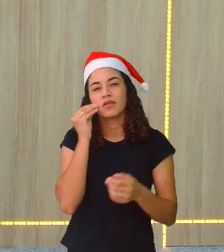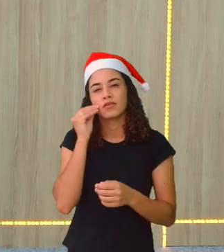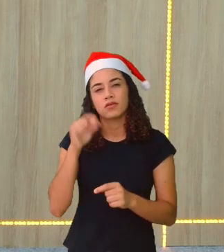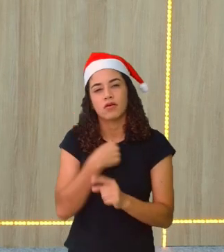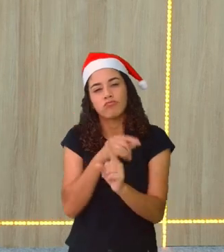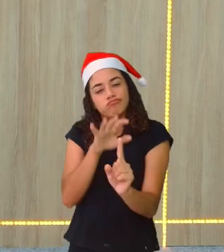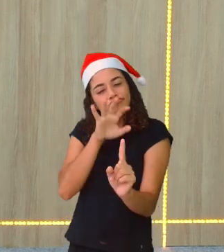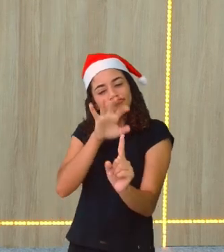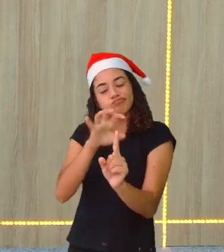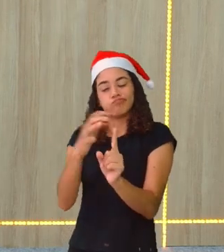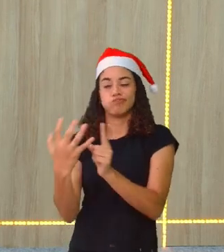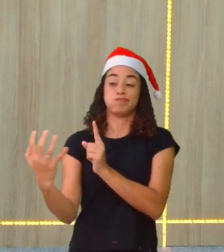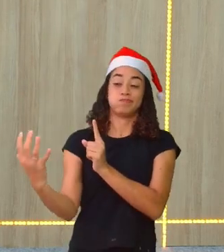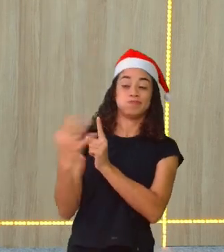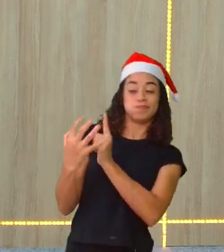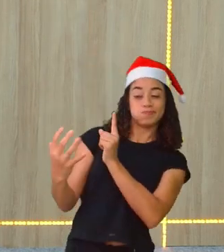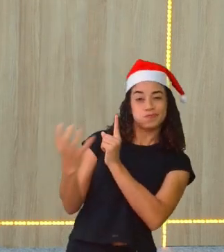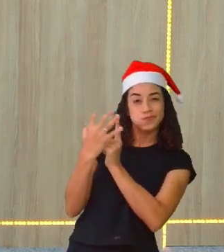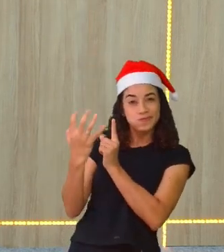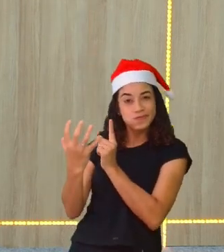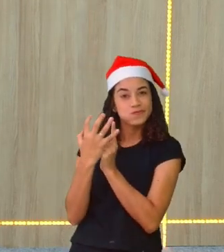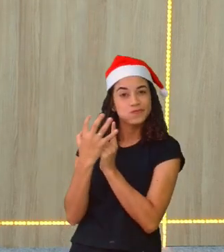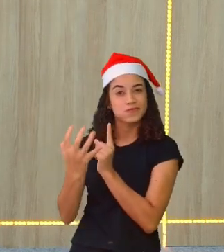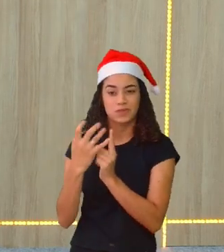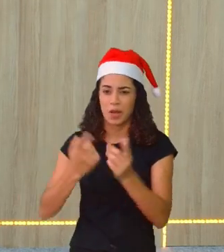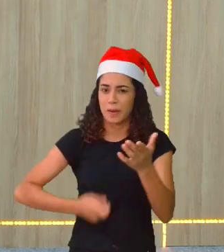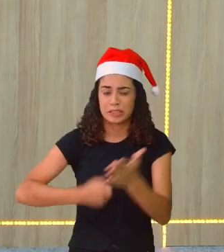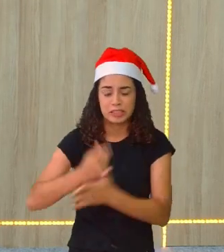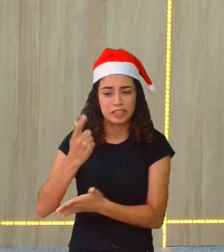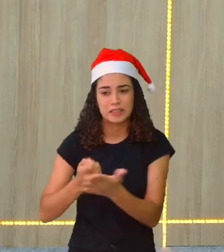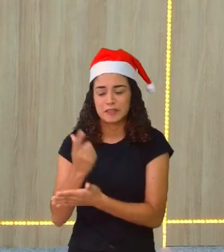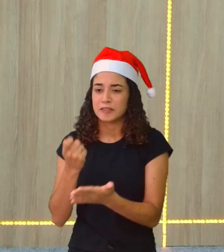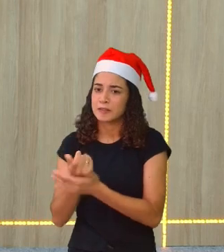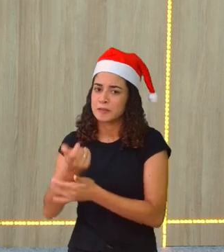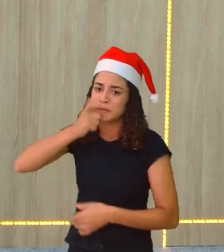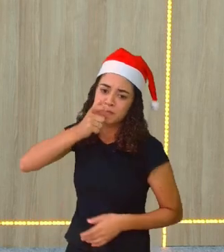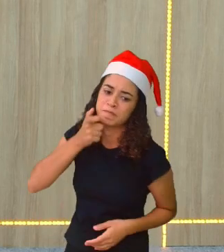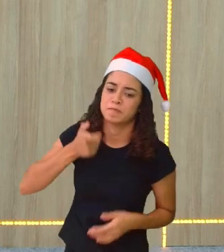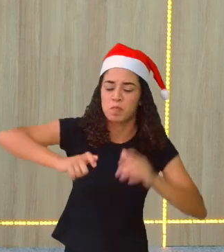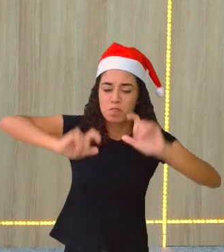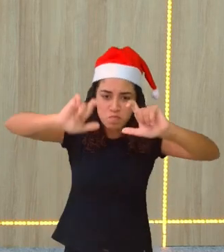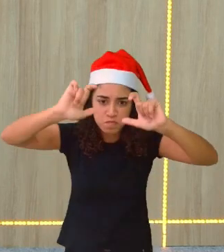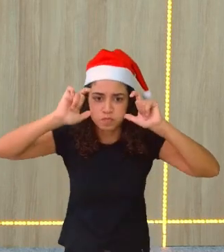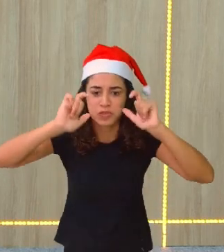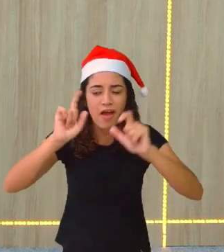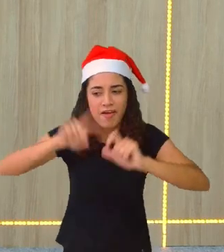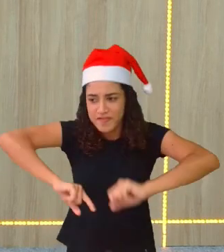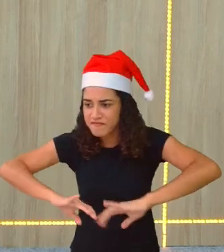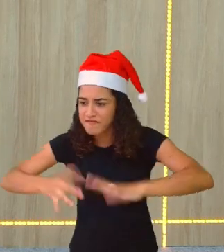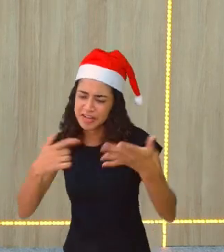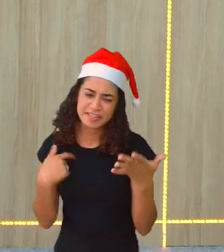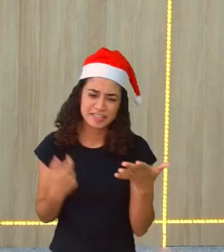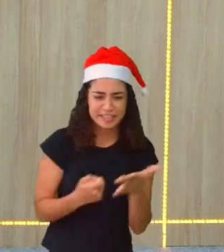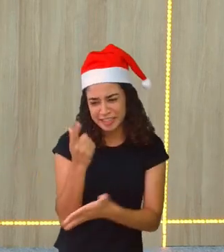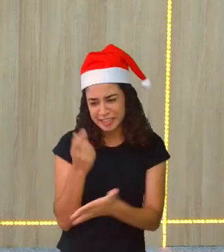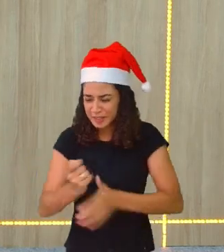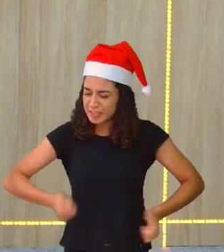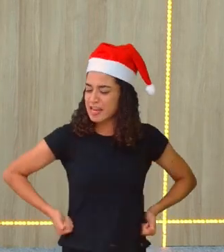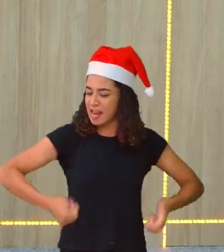com que a gente entre nessa onda consumista, né? É uma festa, então vamos comprar, né?